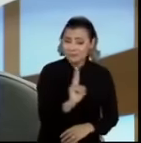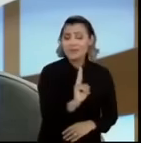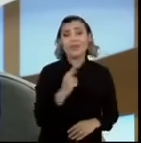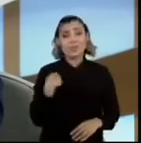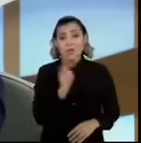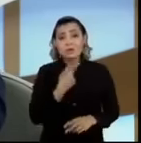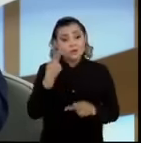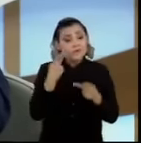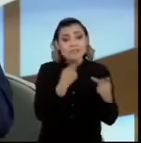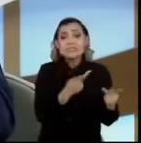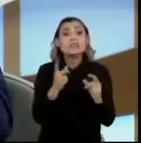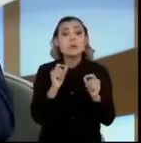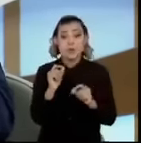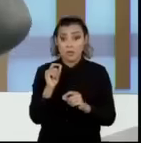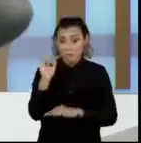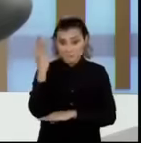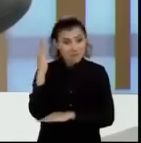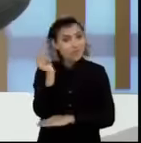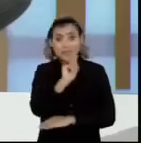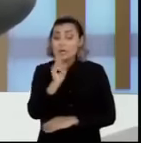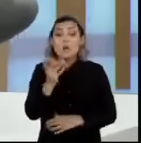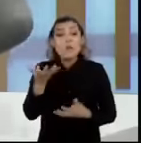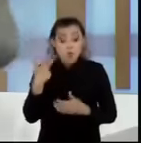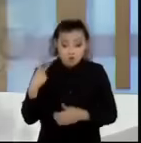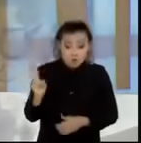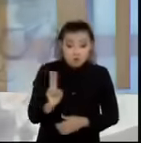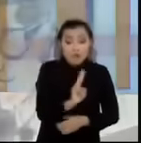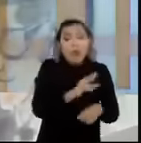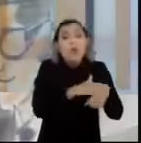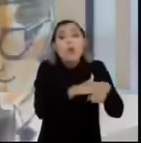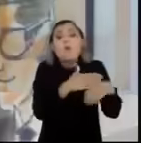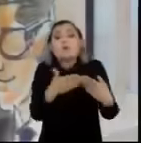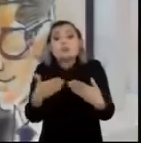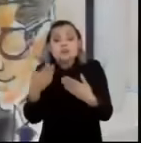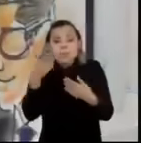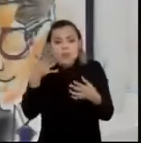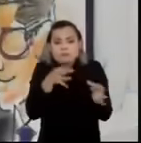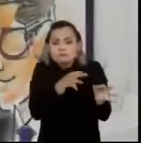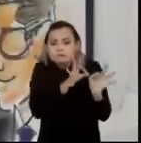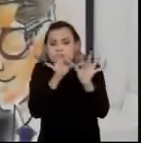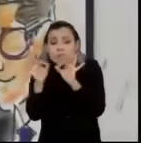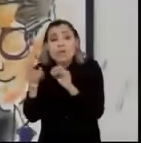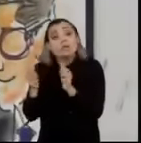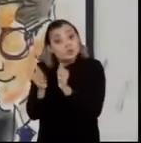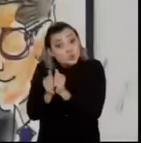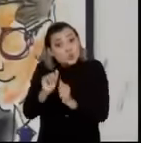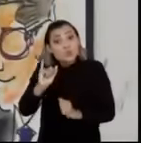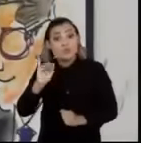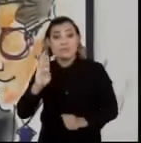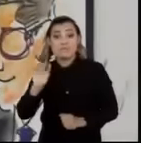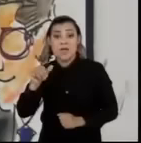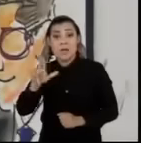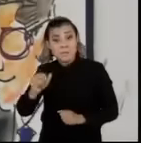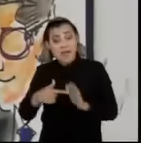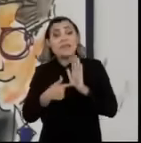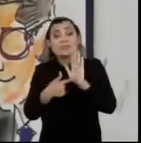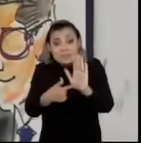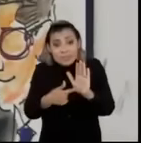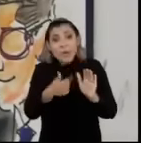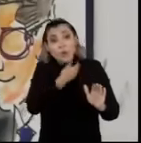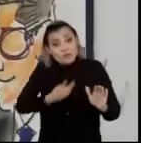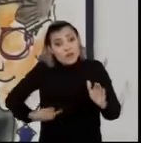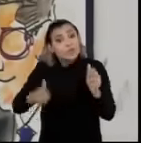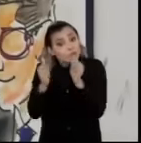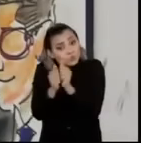colocação equivocada. Eu fui lá conversar com eles e, ao mesmo tempo, acompanhado dos fiscais do IBAMA. Aliás, tem imagens disso, o governador estava